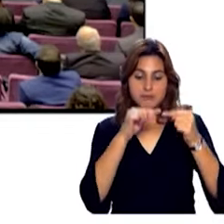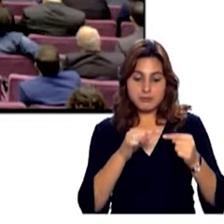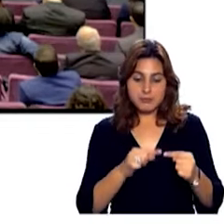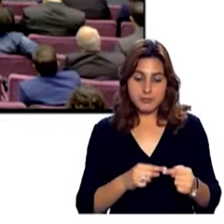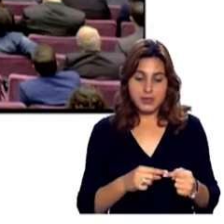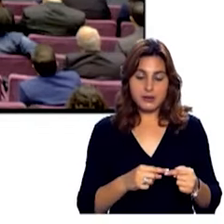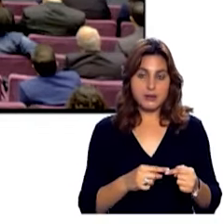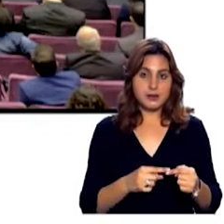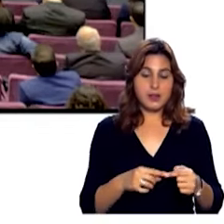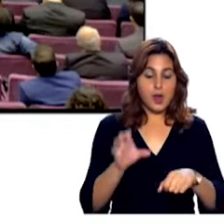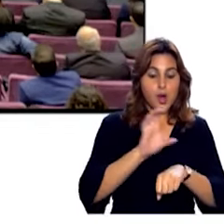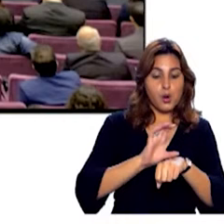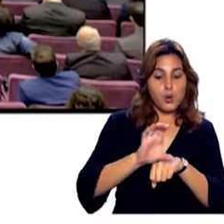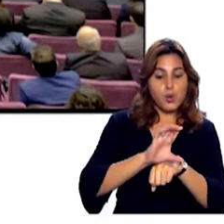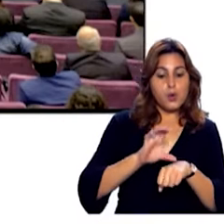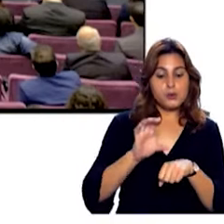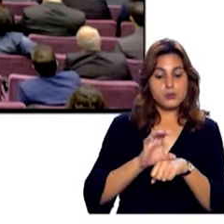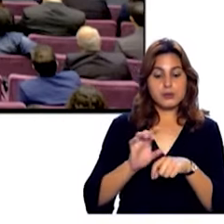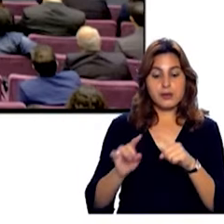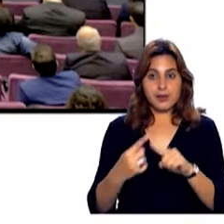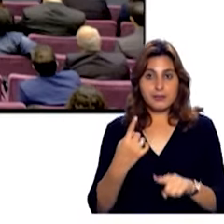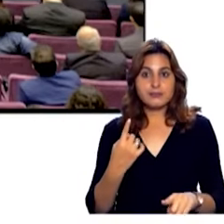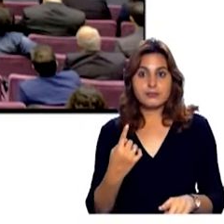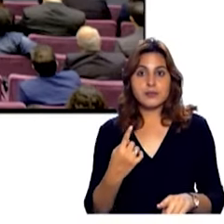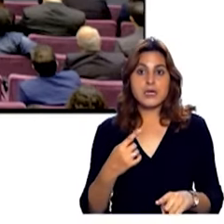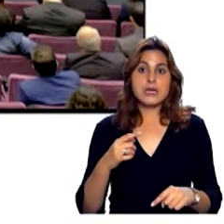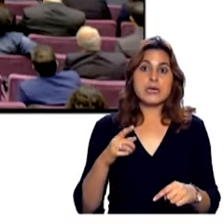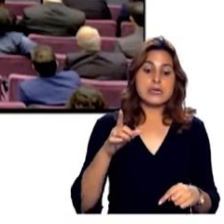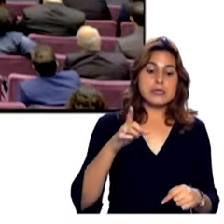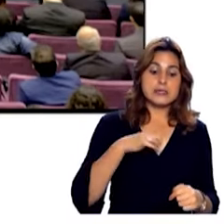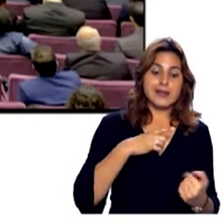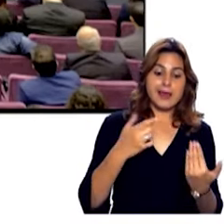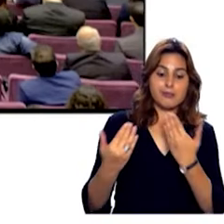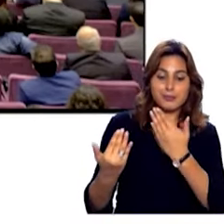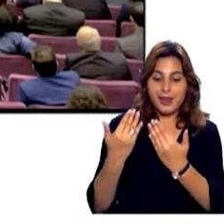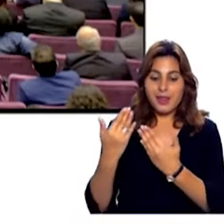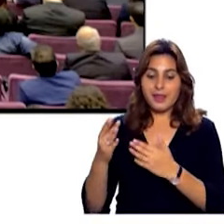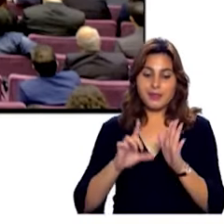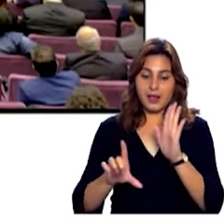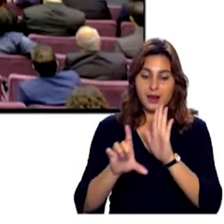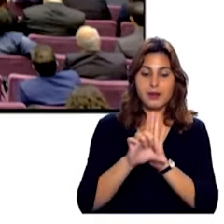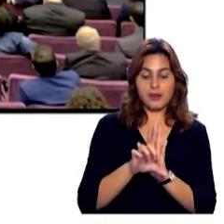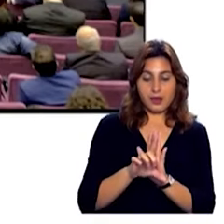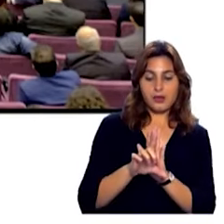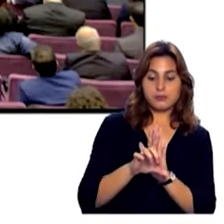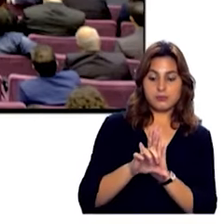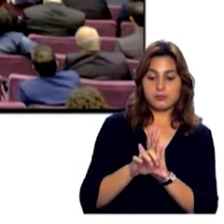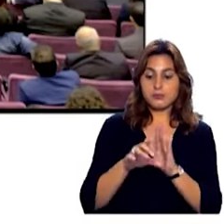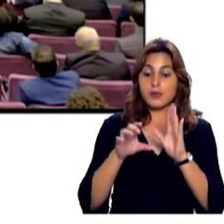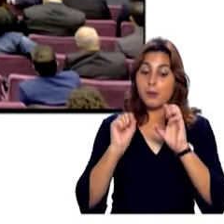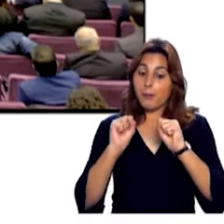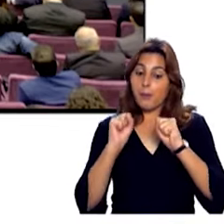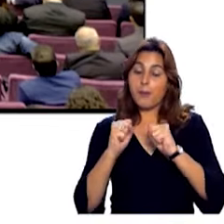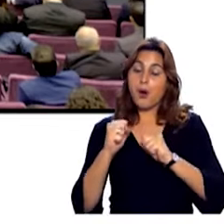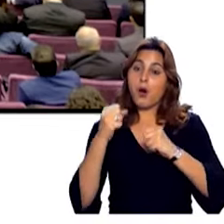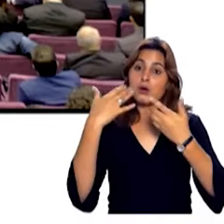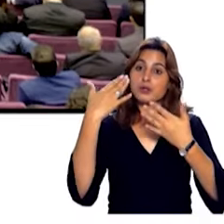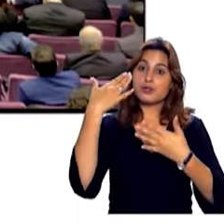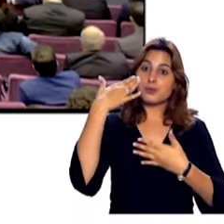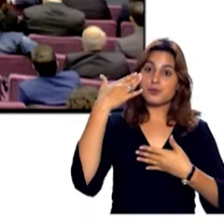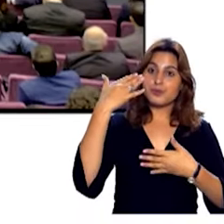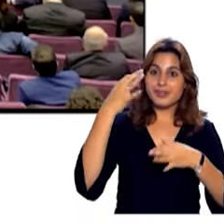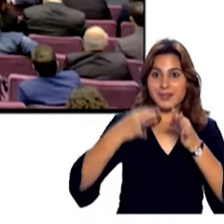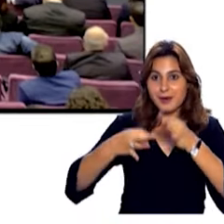constitucionalidade sem a intermediação da lei é possível que o tribunal tenha aplicado diretamente